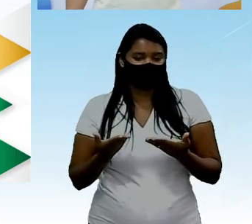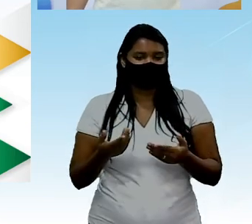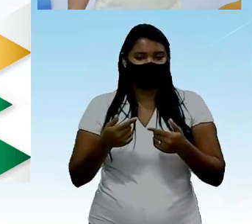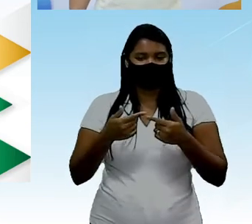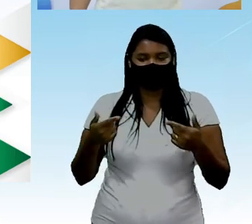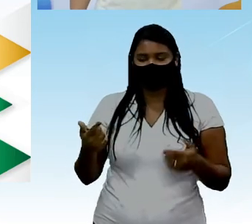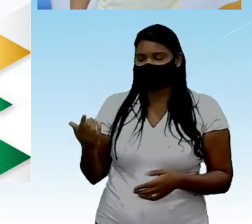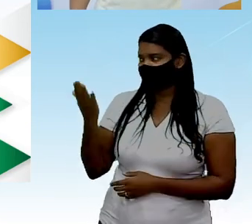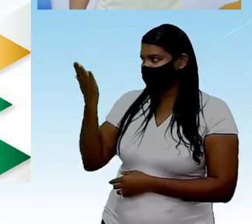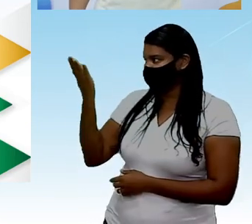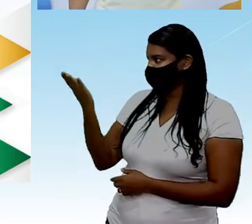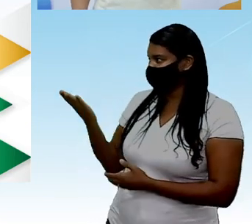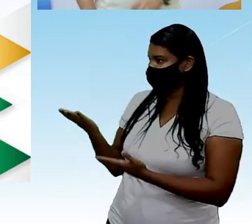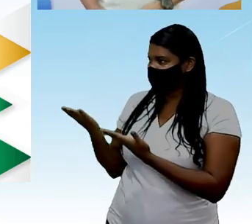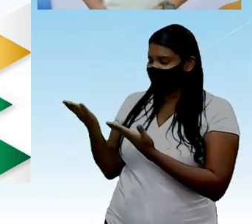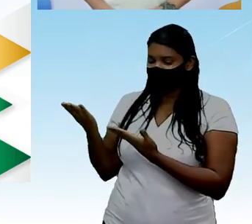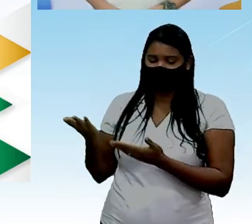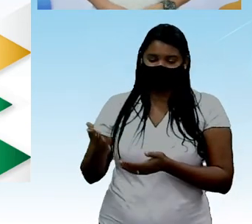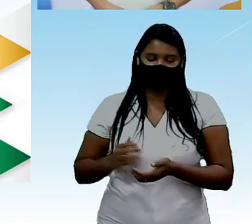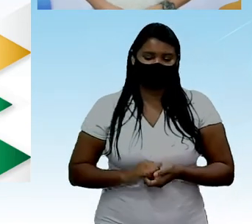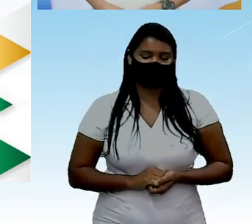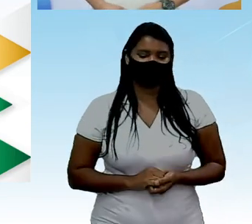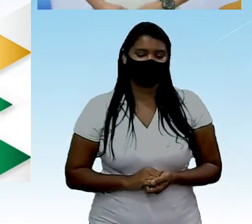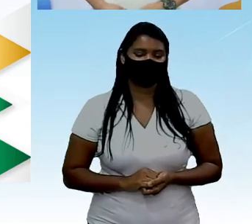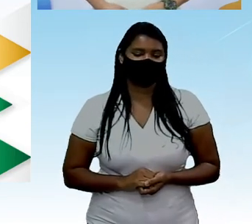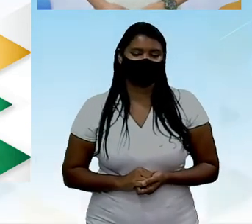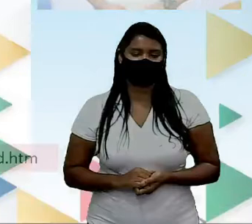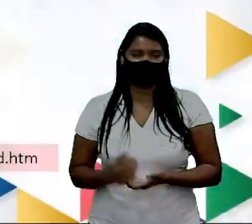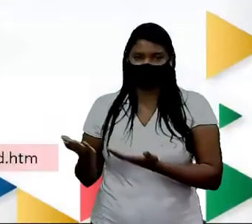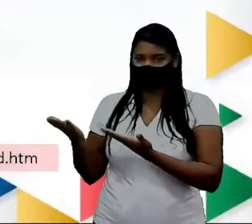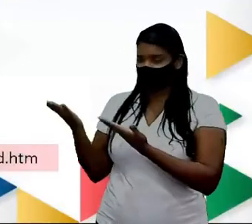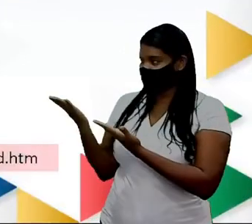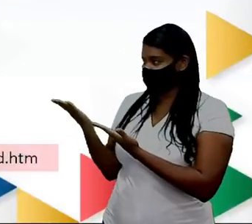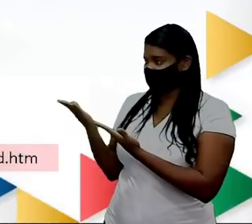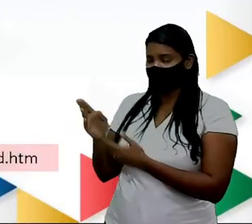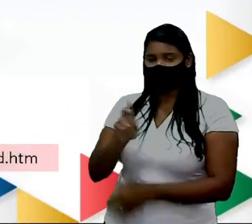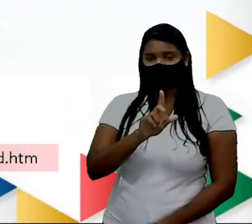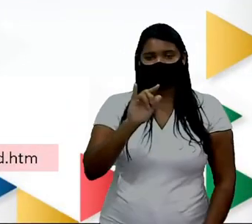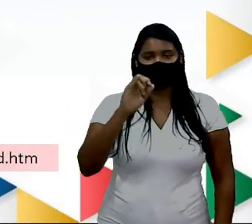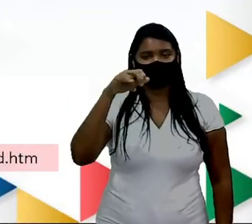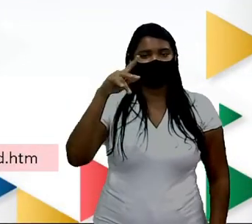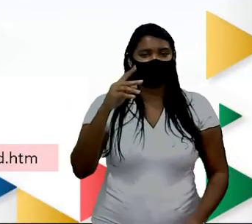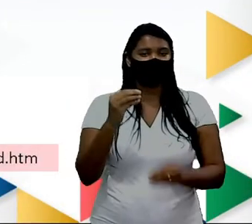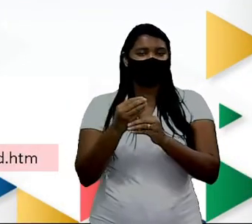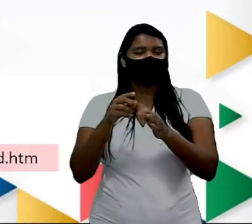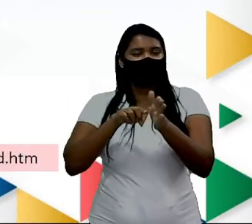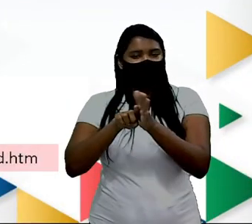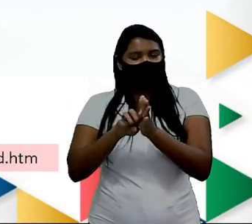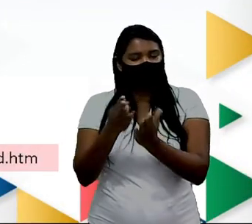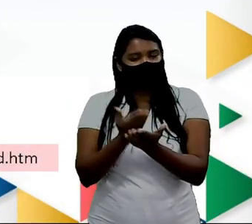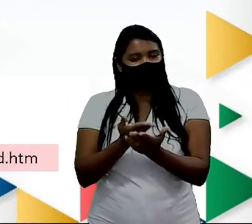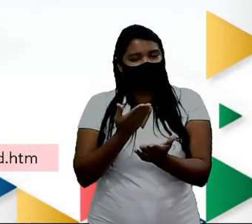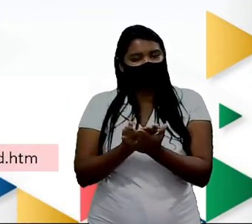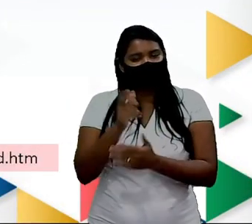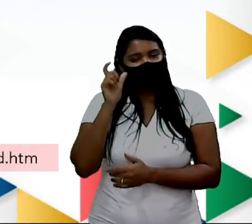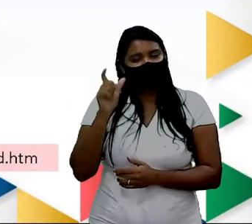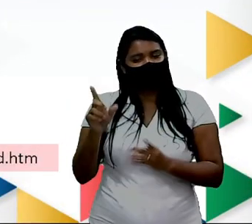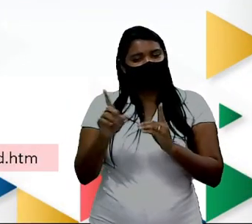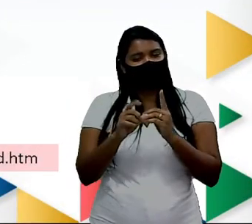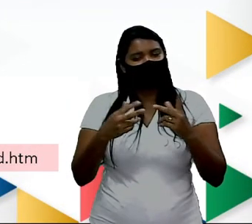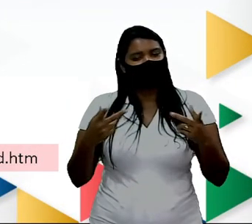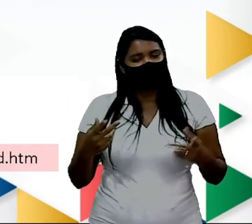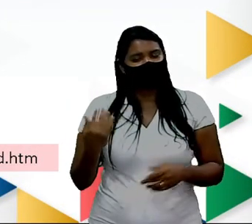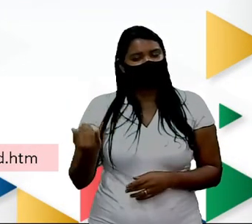tá abaixo aí, ó, na base do teu vídeo, tá vendo aí? Bom, dá uma pesquisada lá que você vai encontrar coisas muito interessantes. A